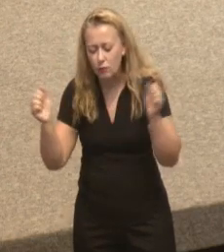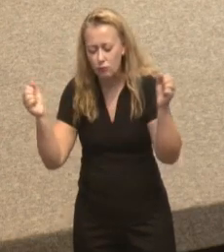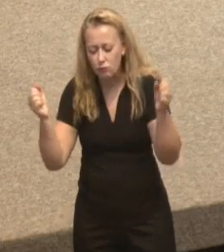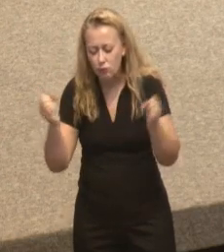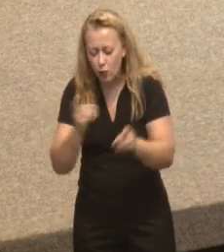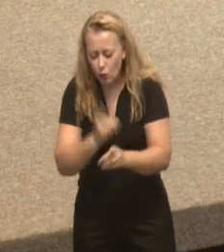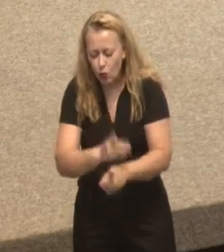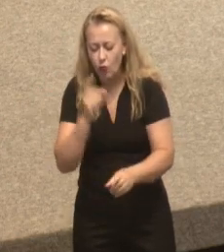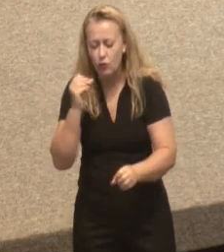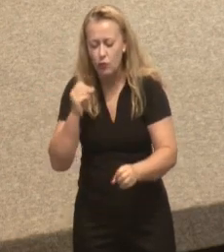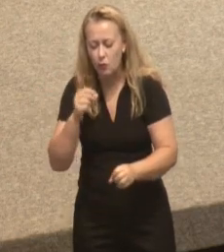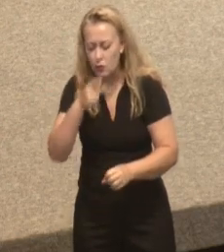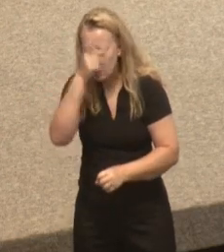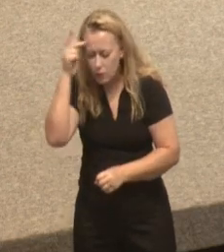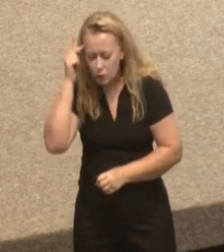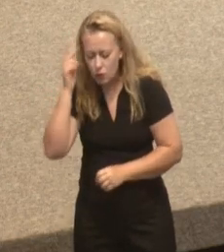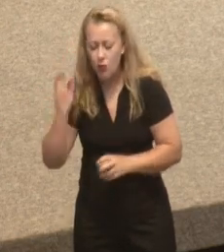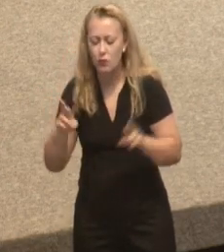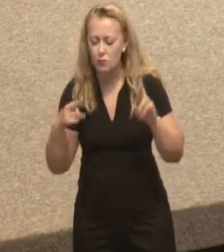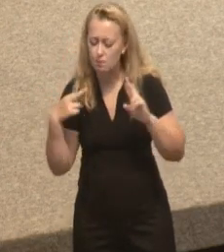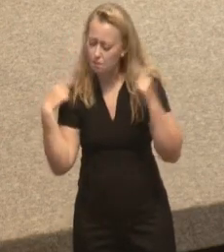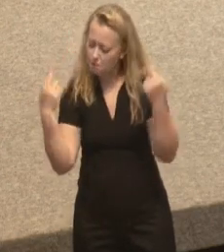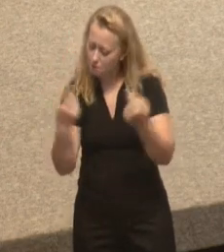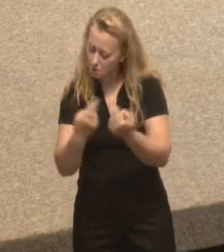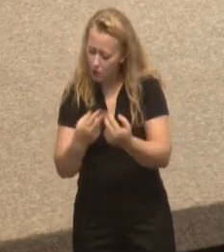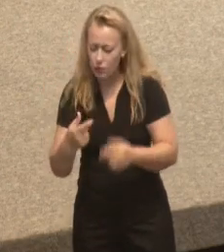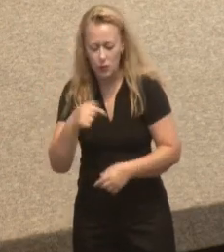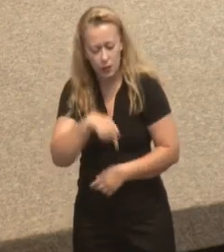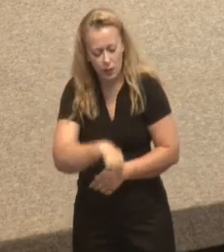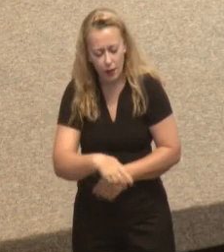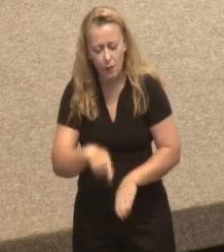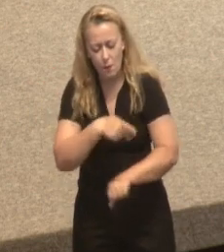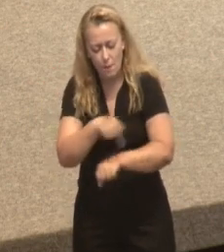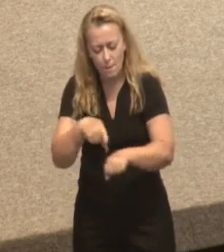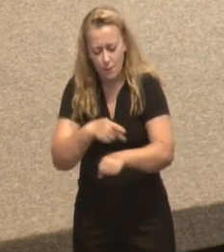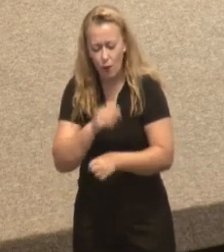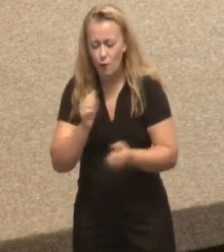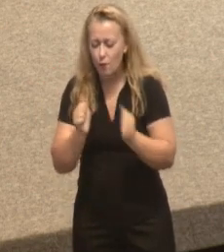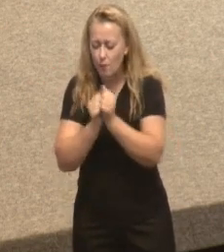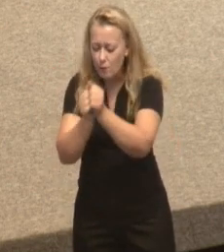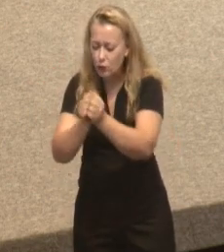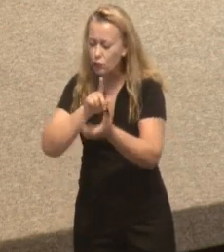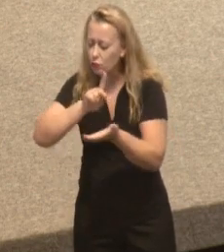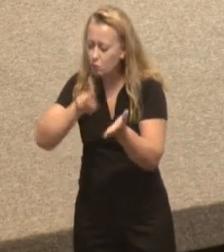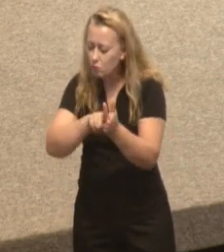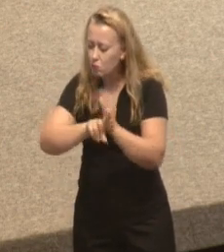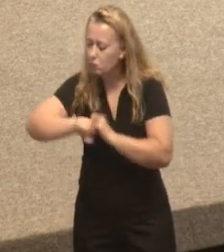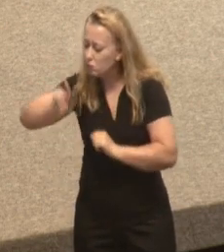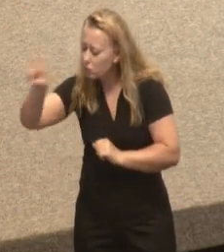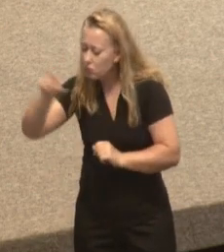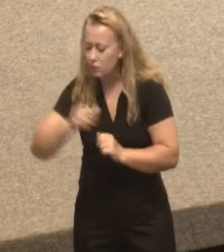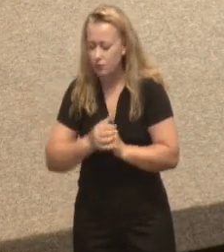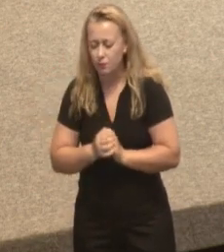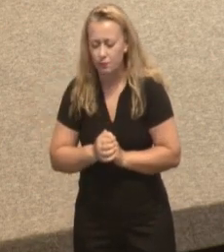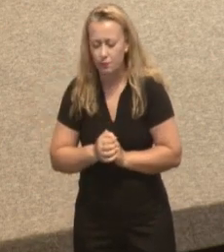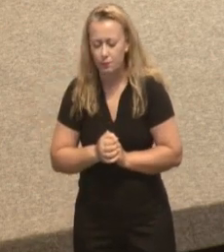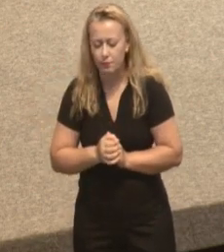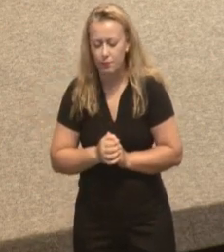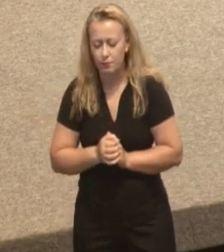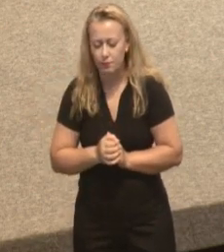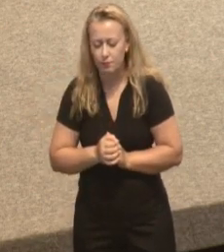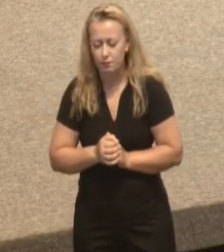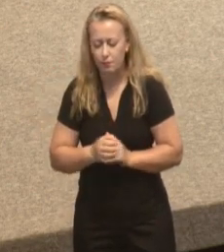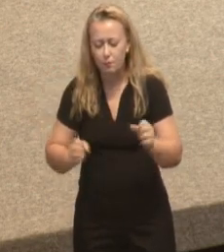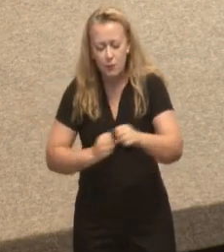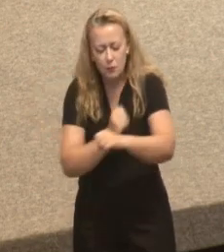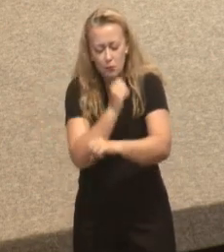encontramos, nos reunimos, a Tua igreja, o Teu povo. Nesta manhã, Pai, quando nós estamos aqui com o